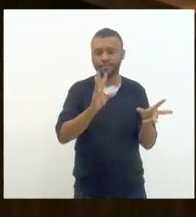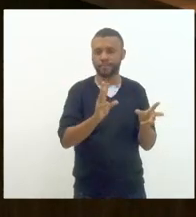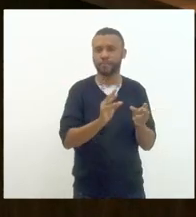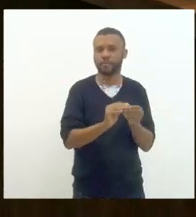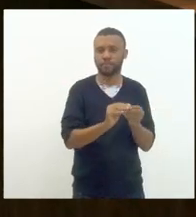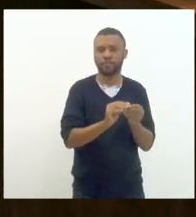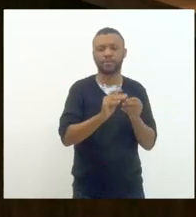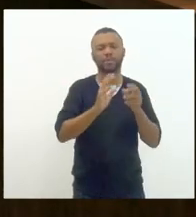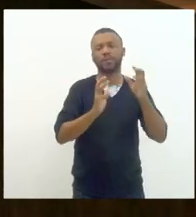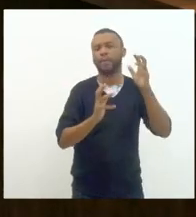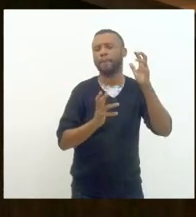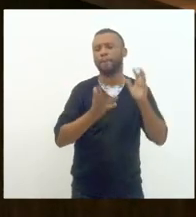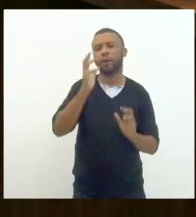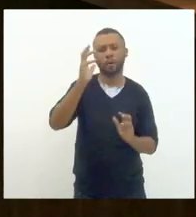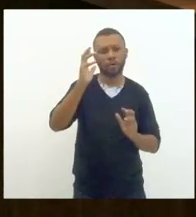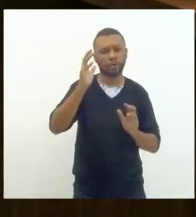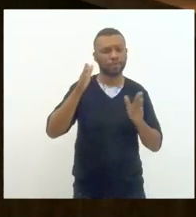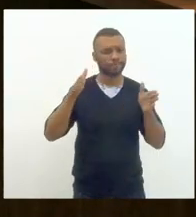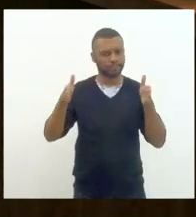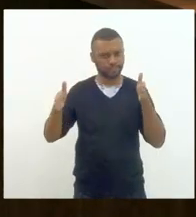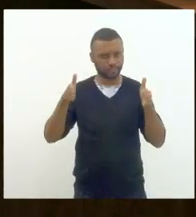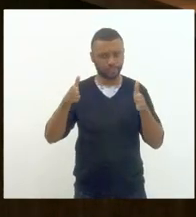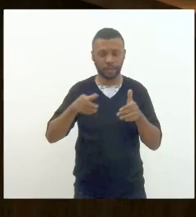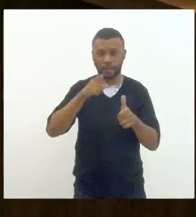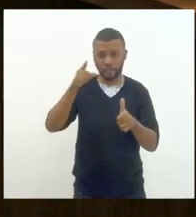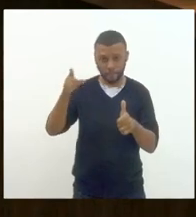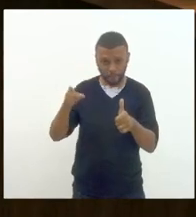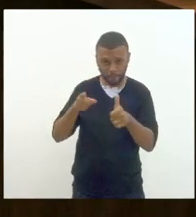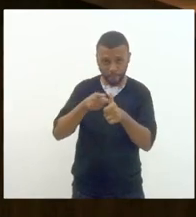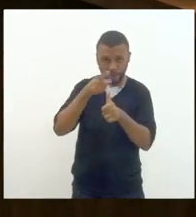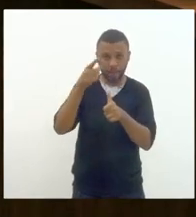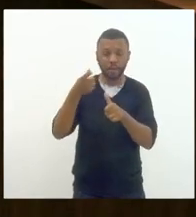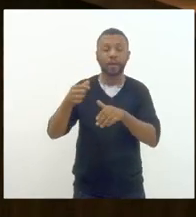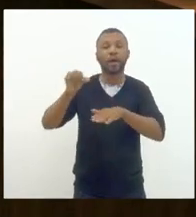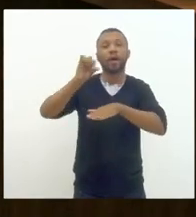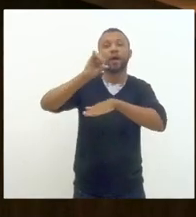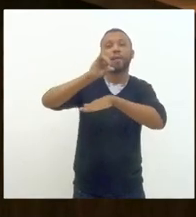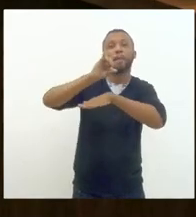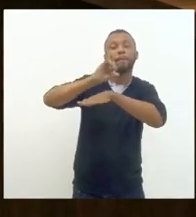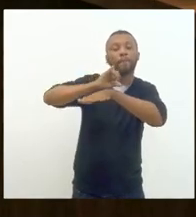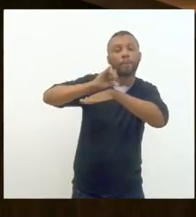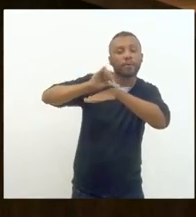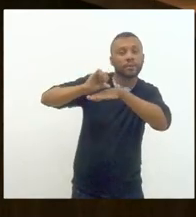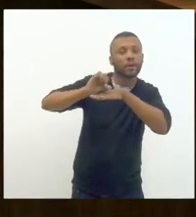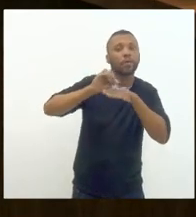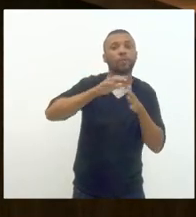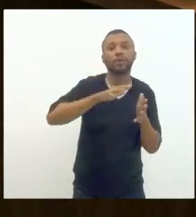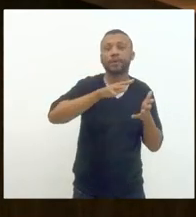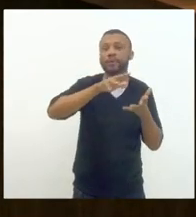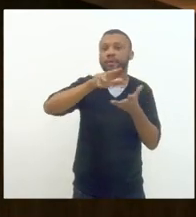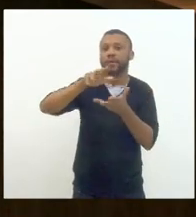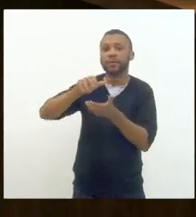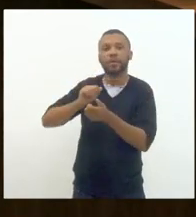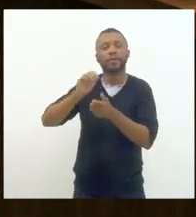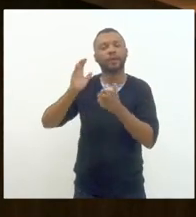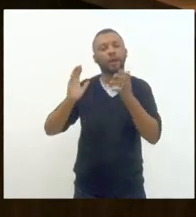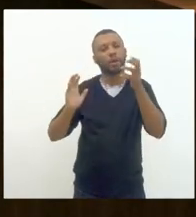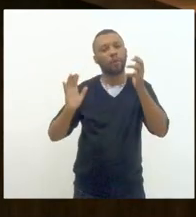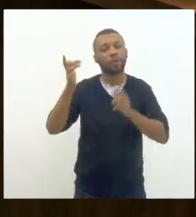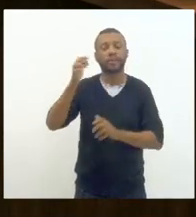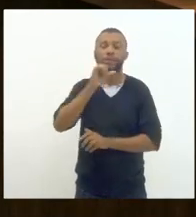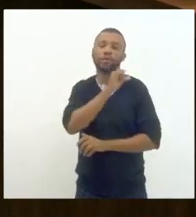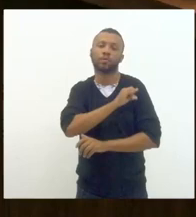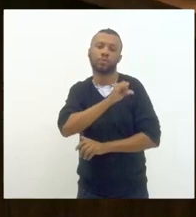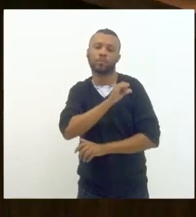esses acontecimentos. A primeira exposição internacional que aconteceu na cidade do